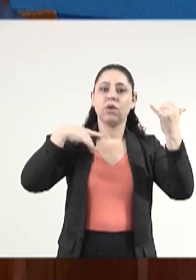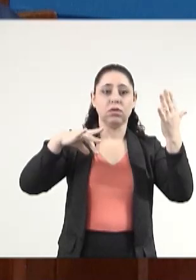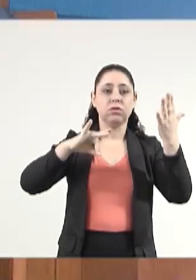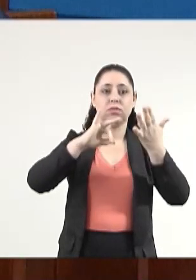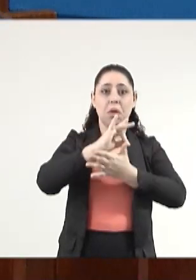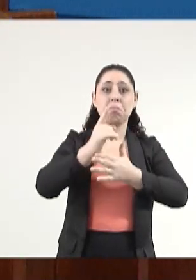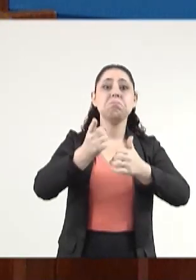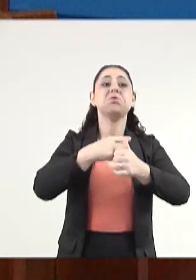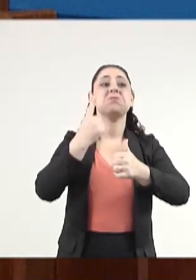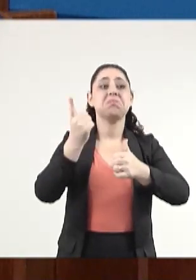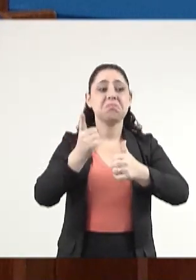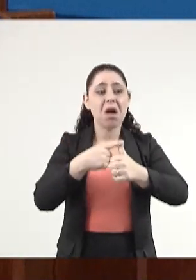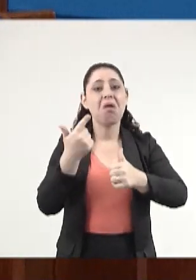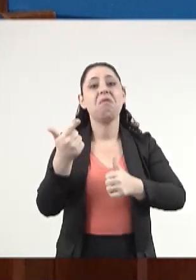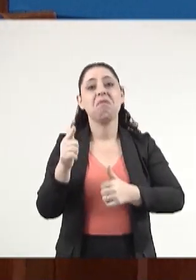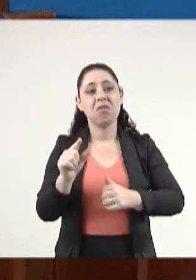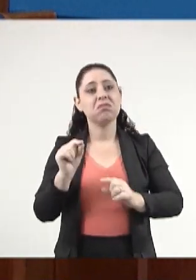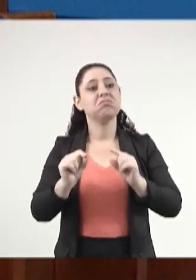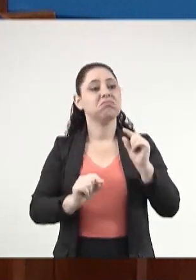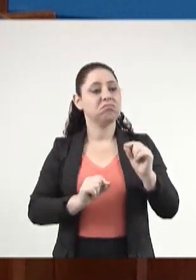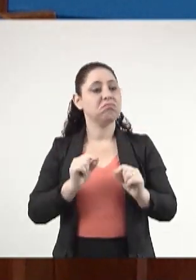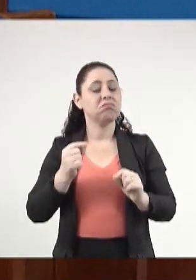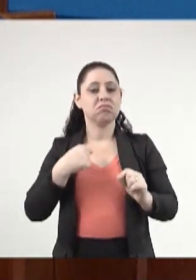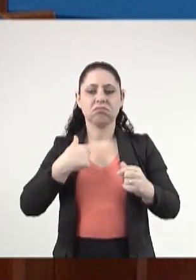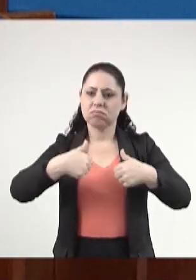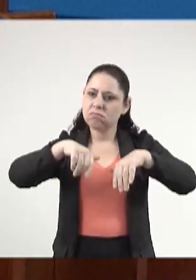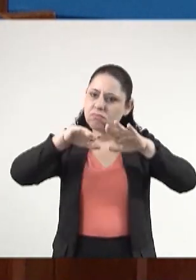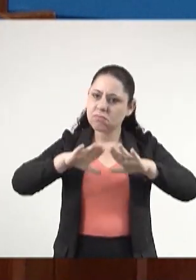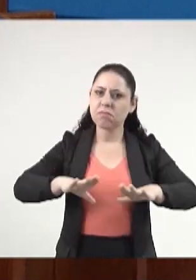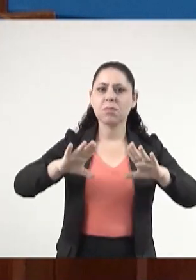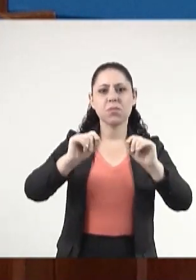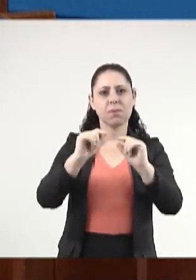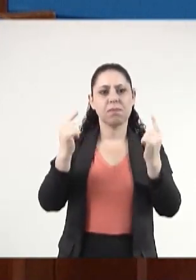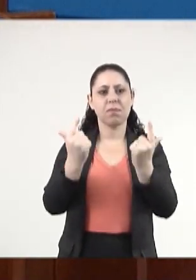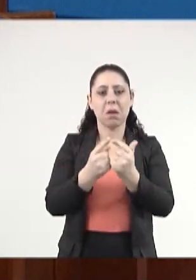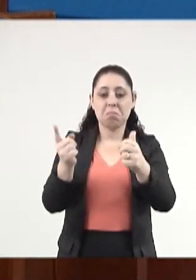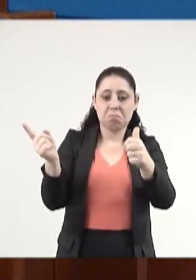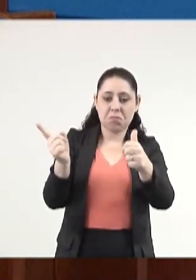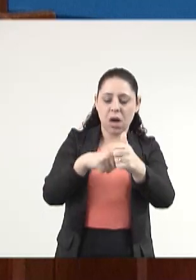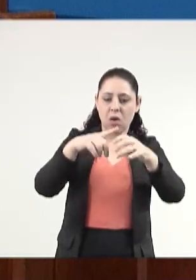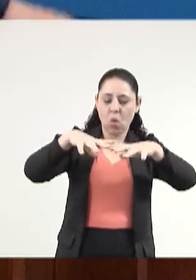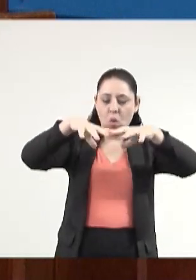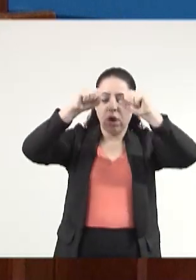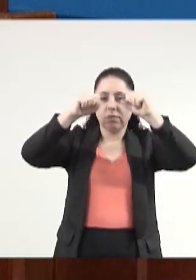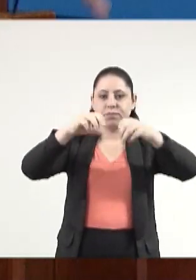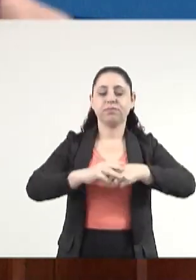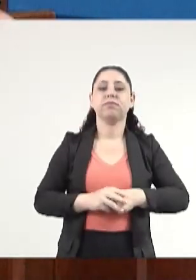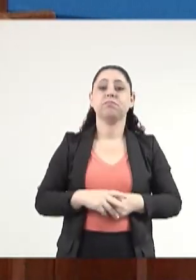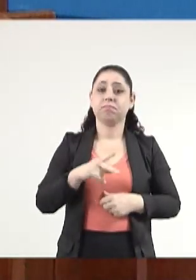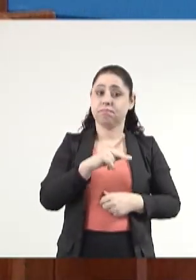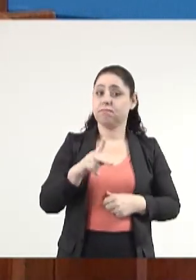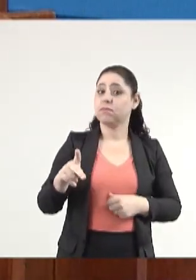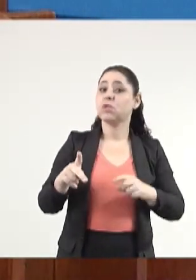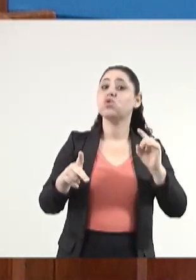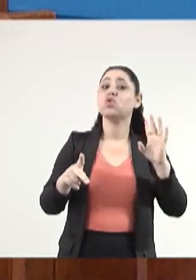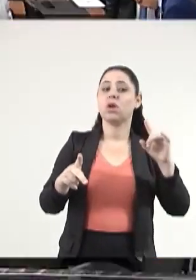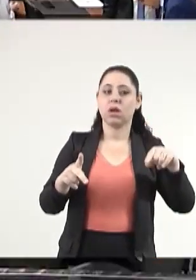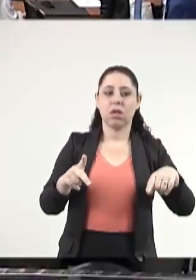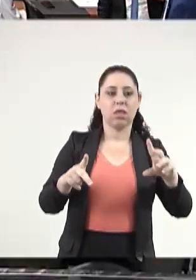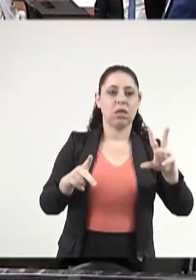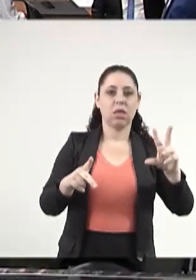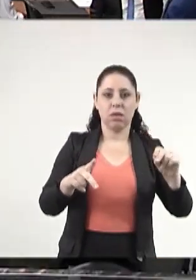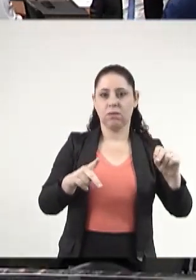registro pela primeira vez, né, que eu estou aqui nessa casa, mas, como disse o presidente, não foi só aqui,